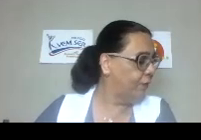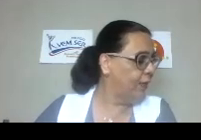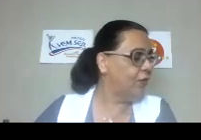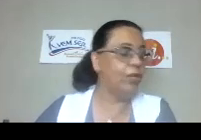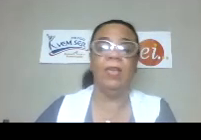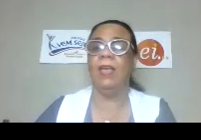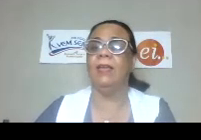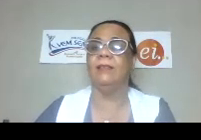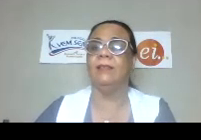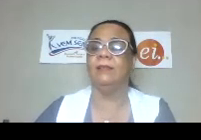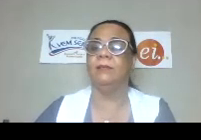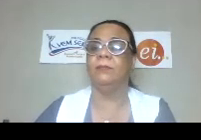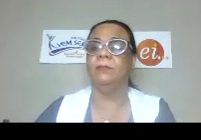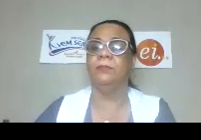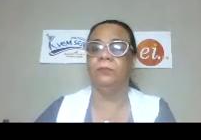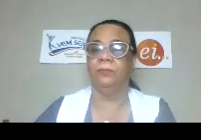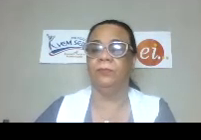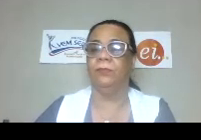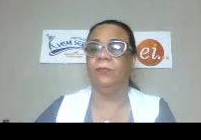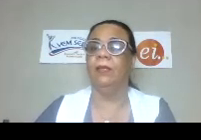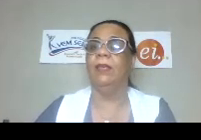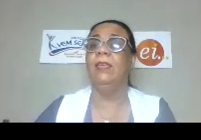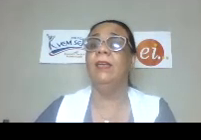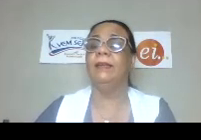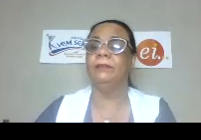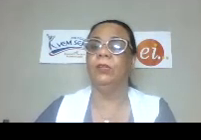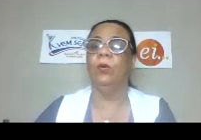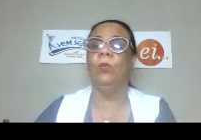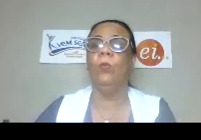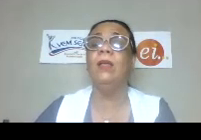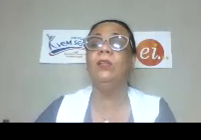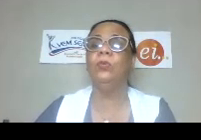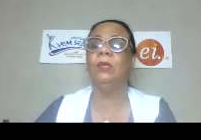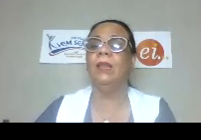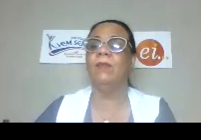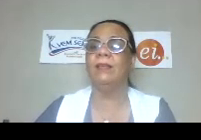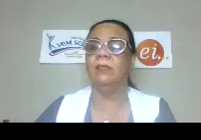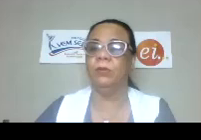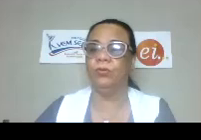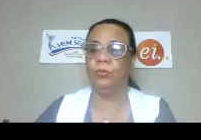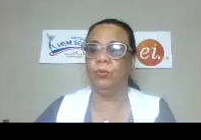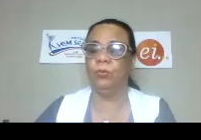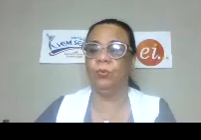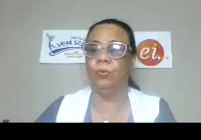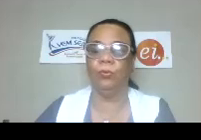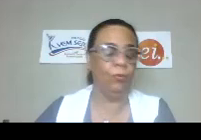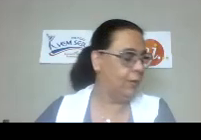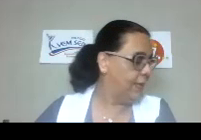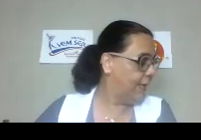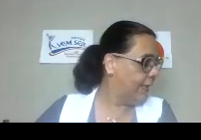de R$ 20. E aí, quanto que ela vai receber de